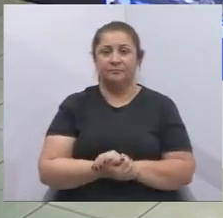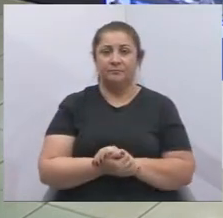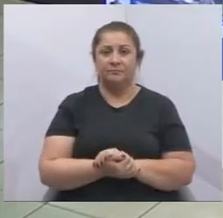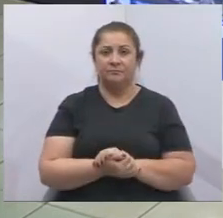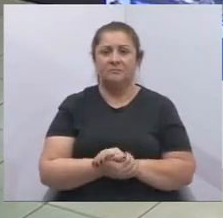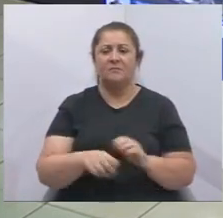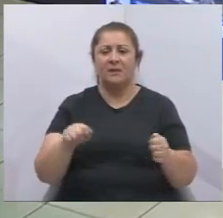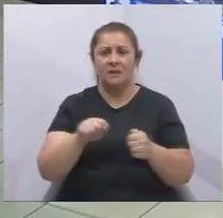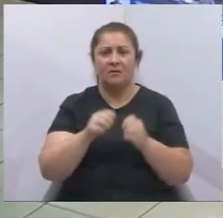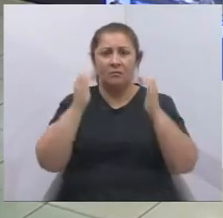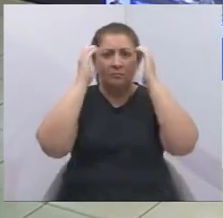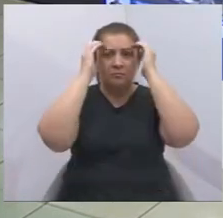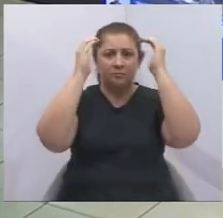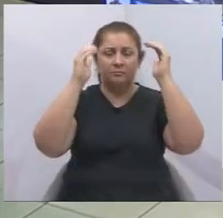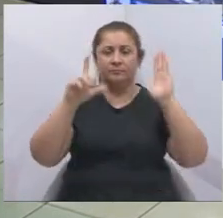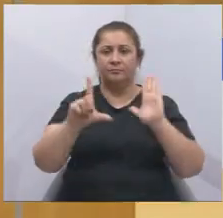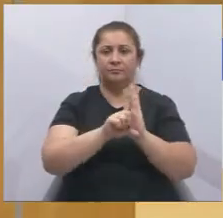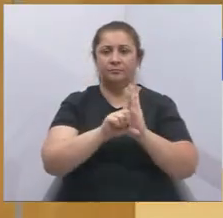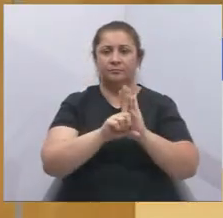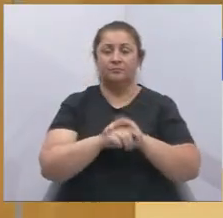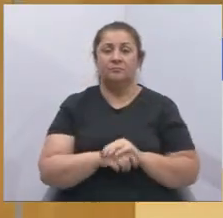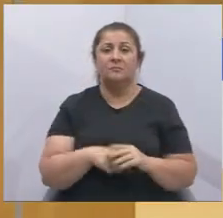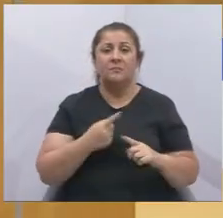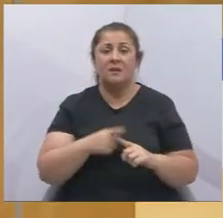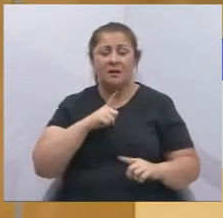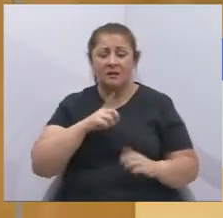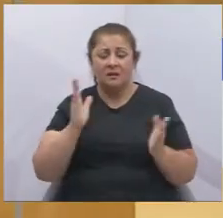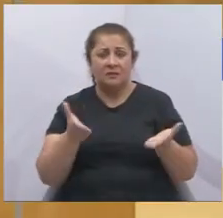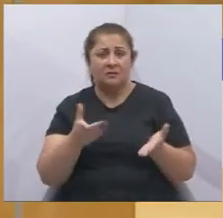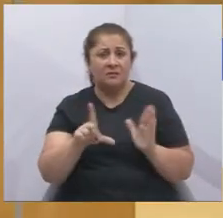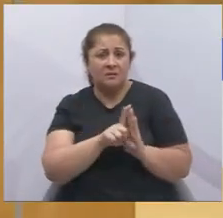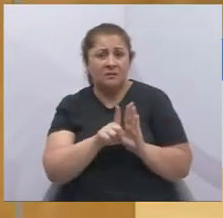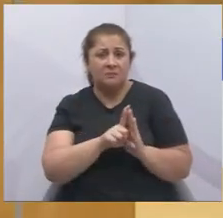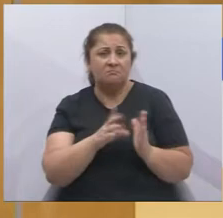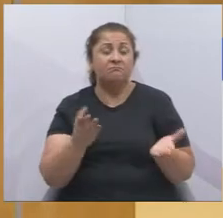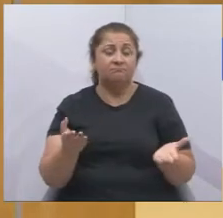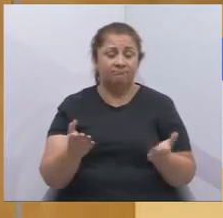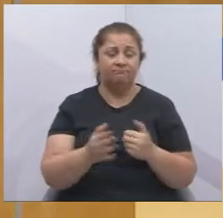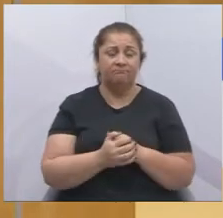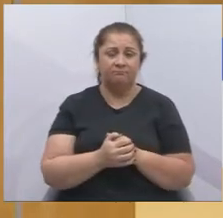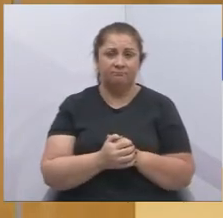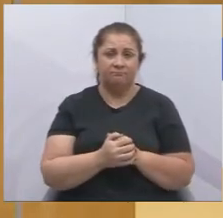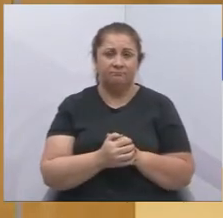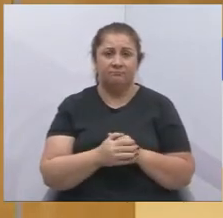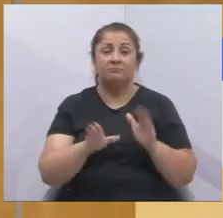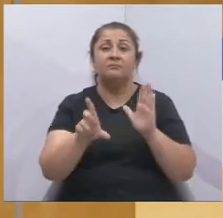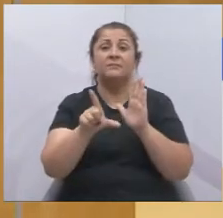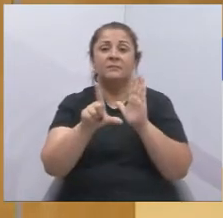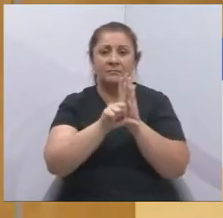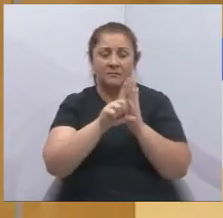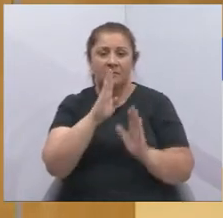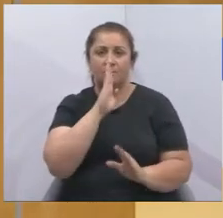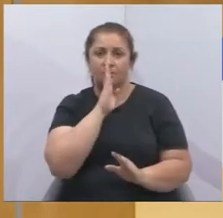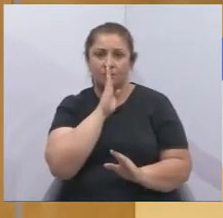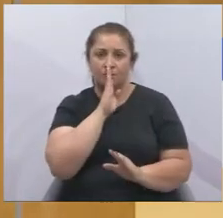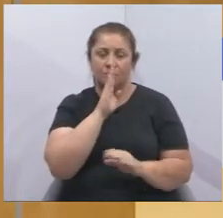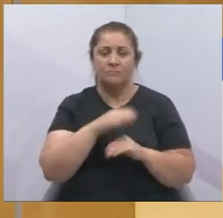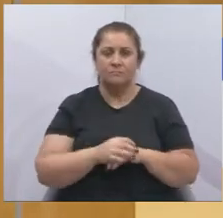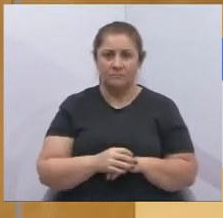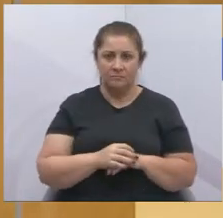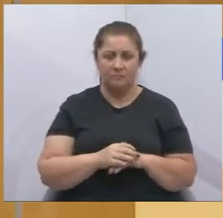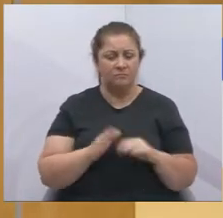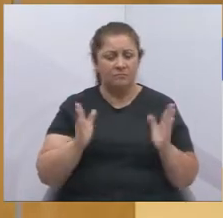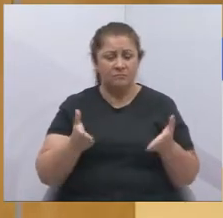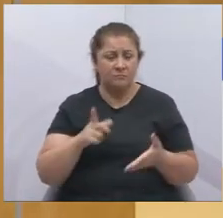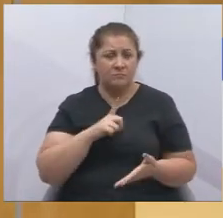Faça valer a lei. A lei que já existe. A lei de sossego, perturbação.